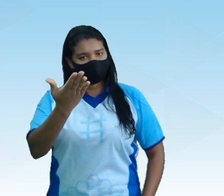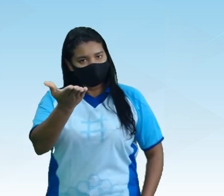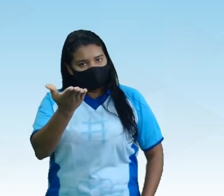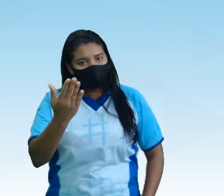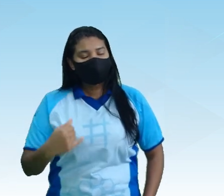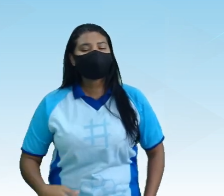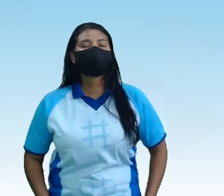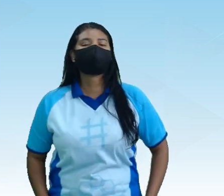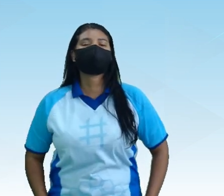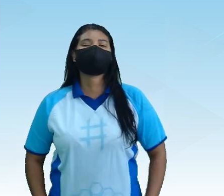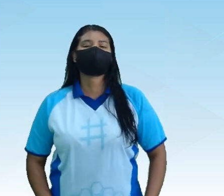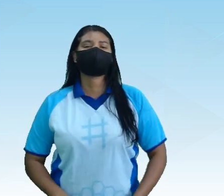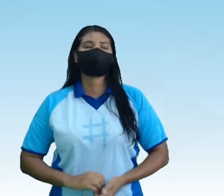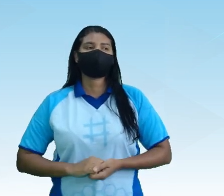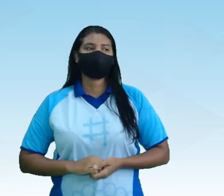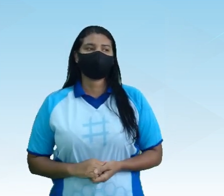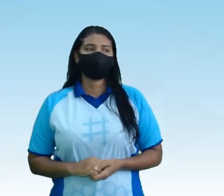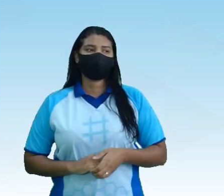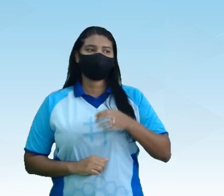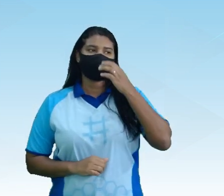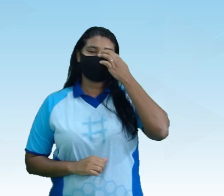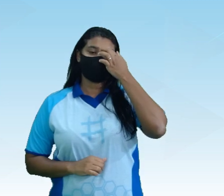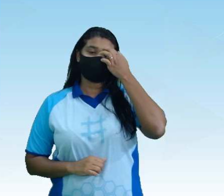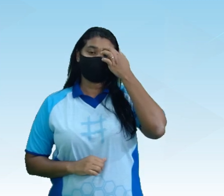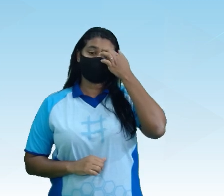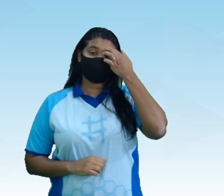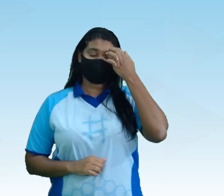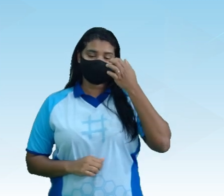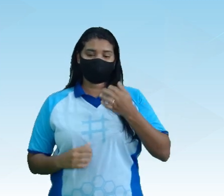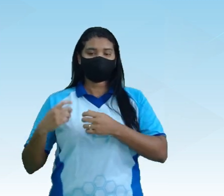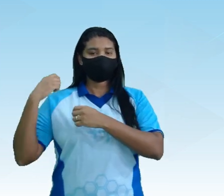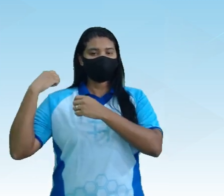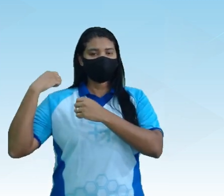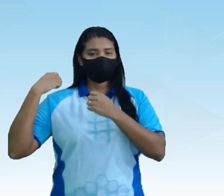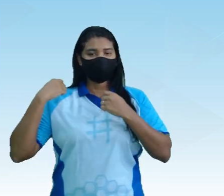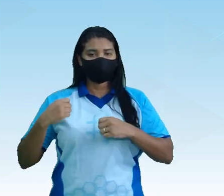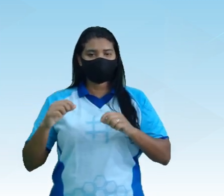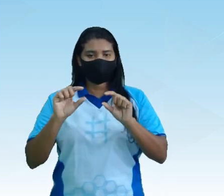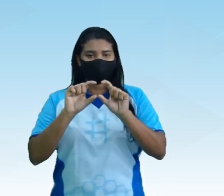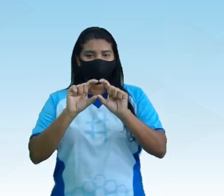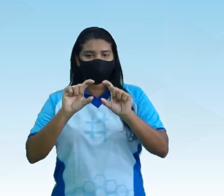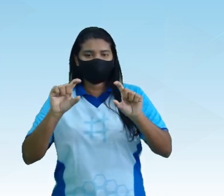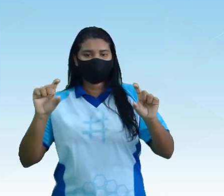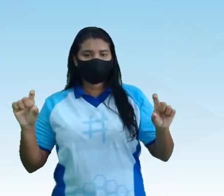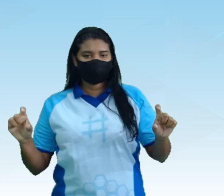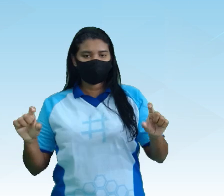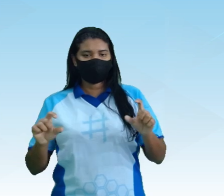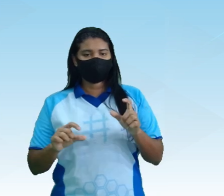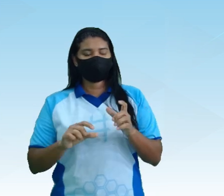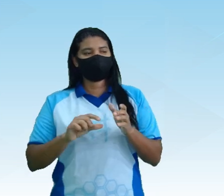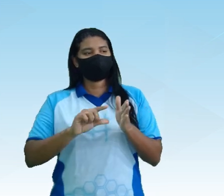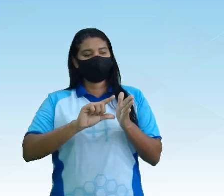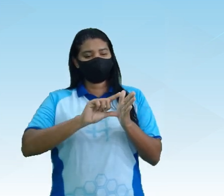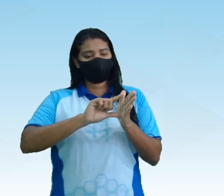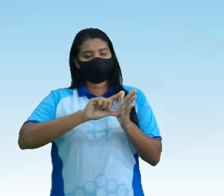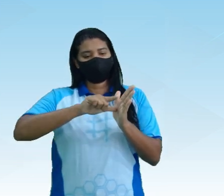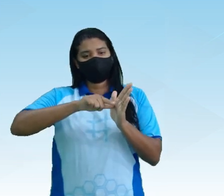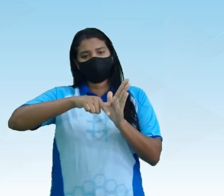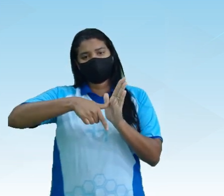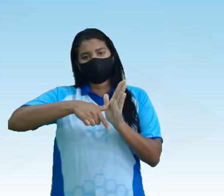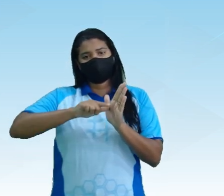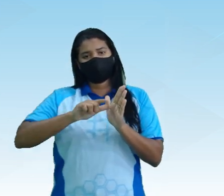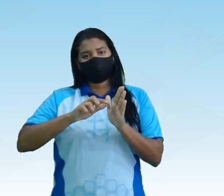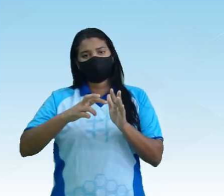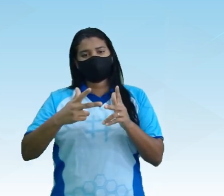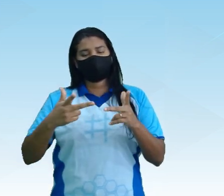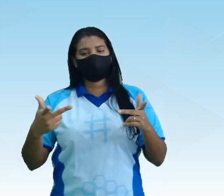conversando agora. Você recebe seu kit, né? Que é régua, transferidor, né? O teu compasso, essas